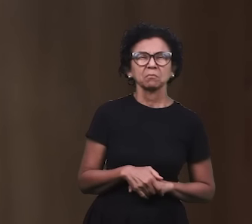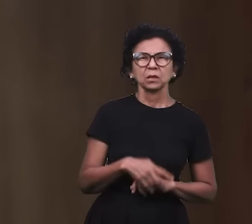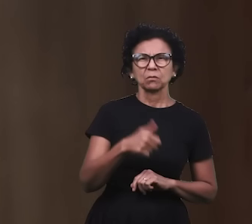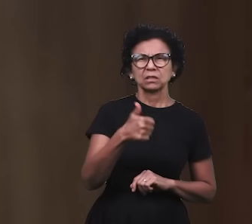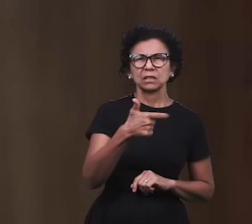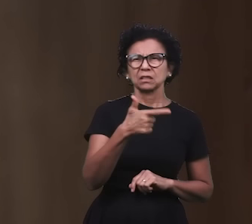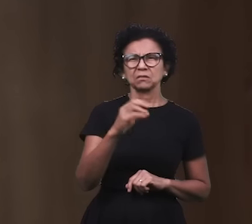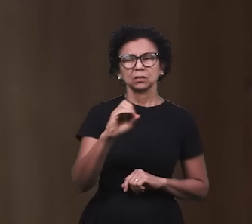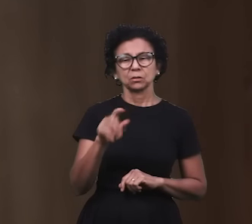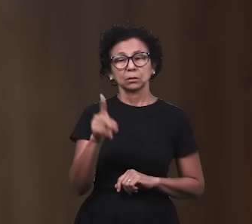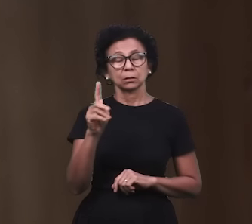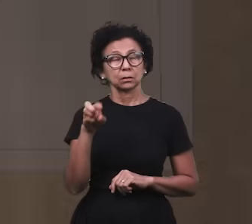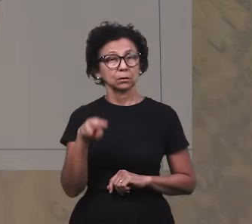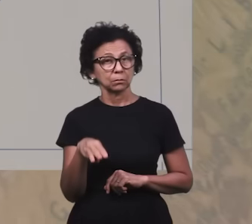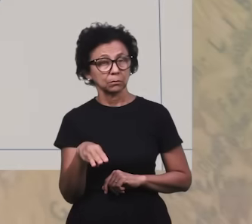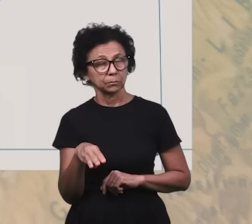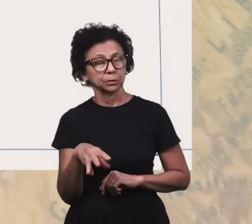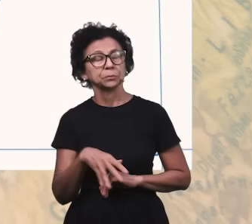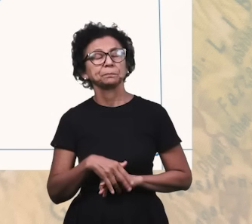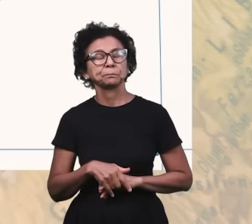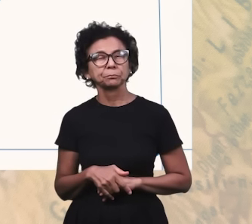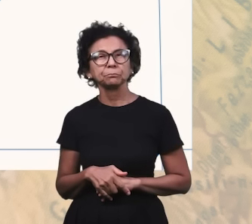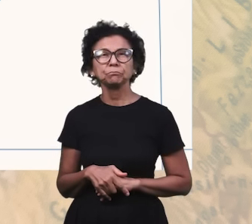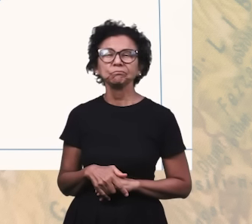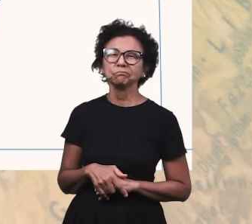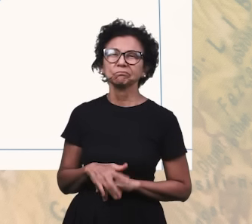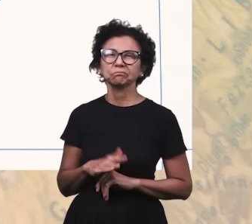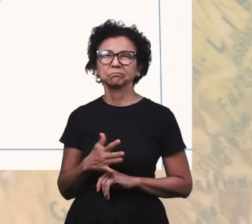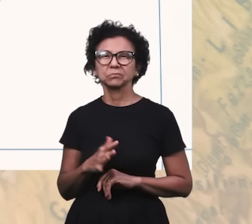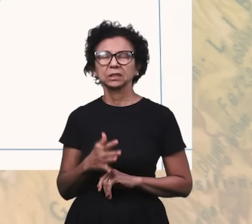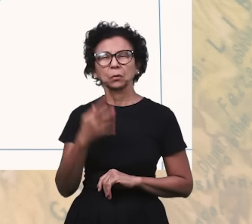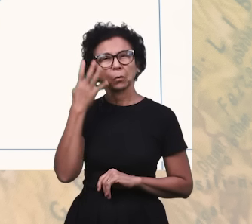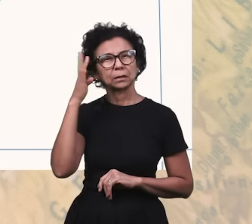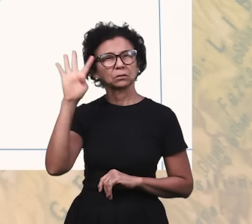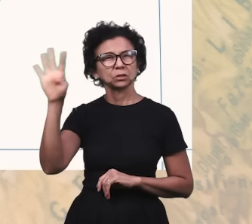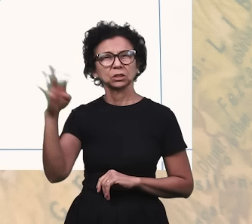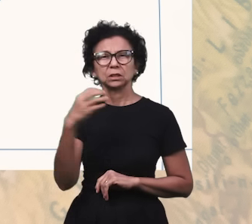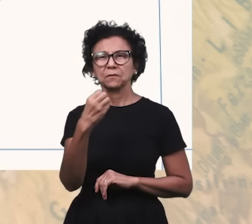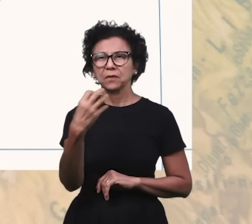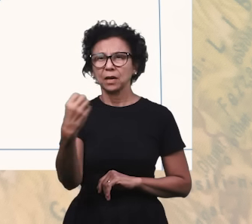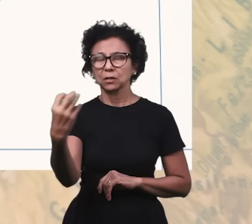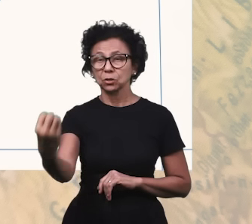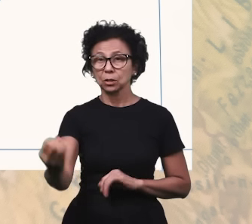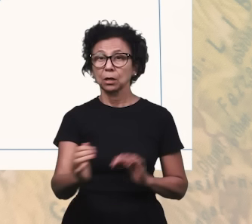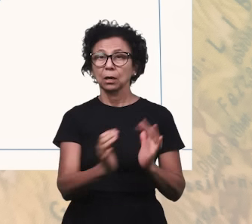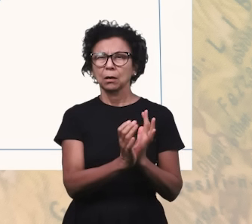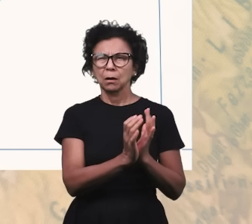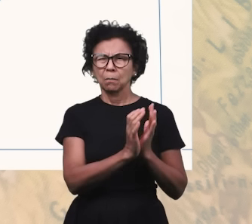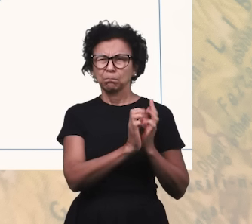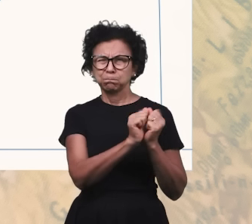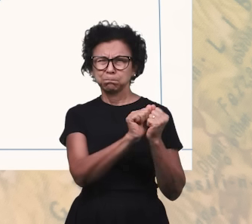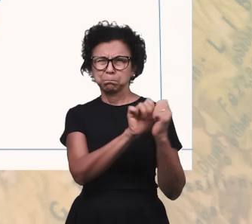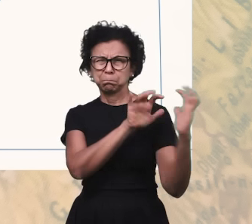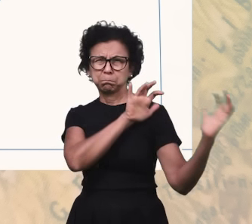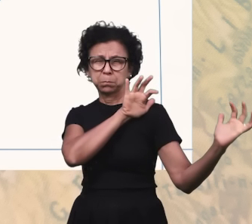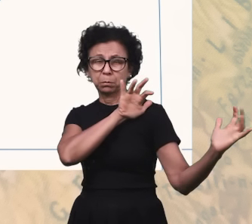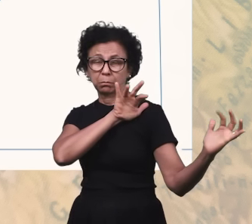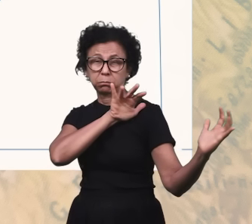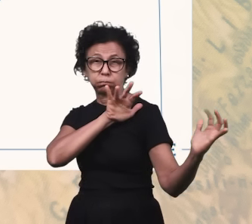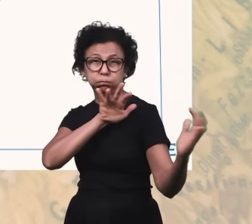120 quilômetros, a duração da viagem em torno de 4 dias, vinha um grupo muito grande de pessoas,